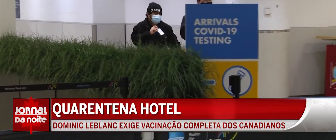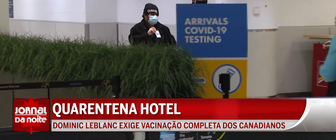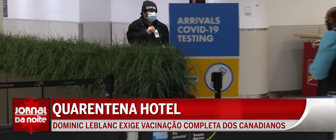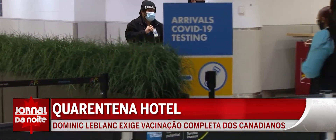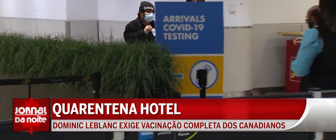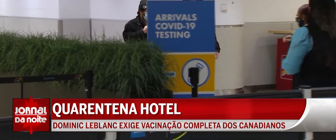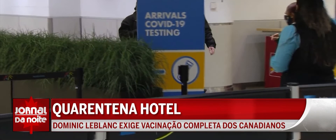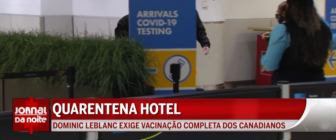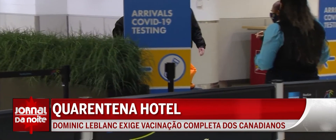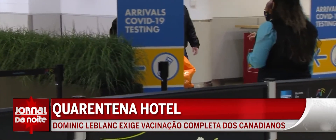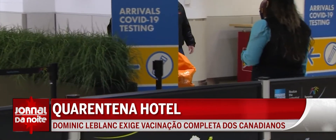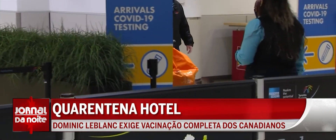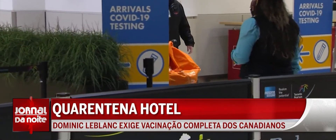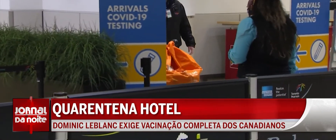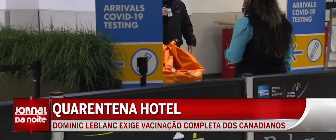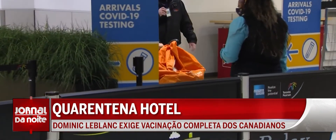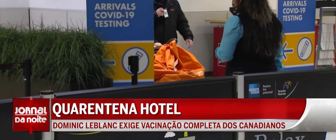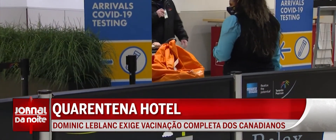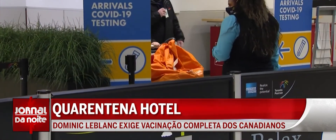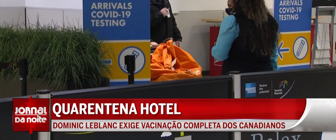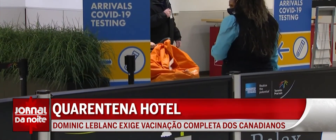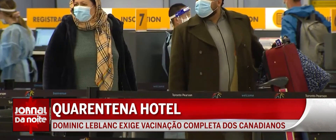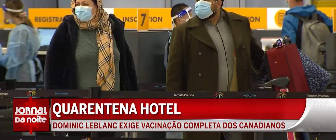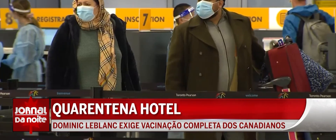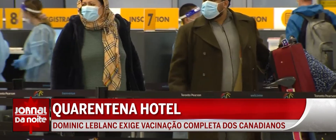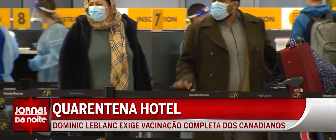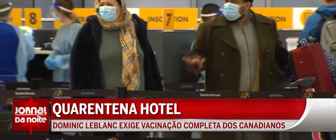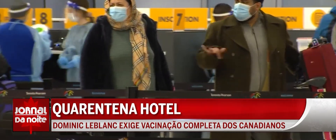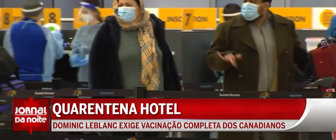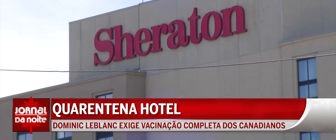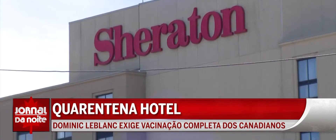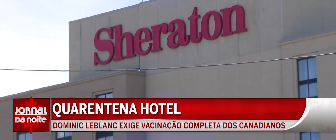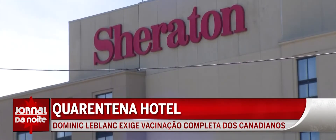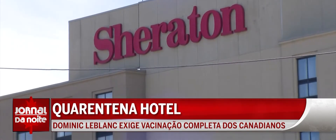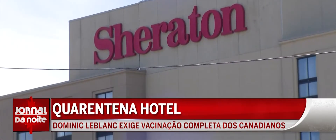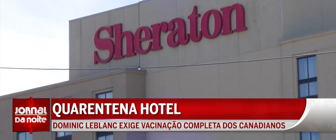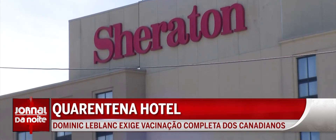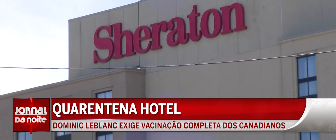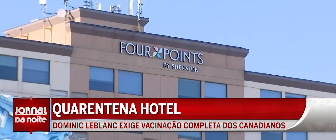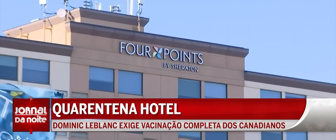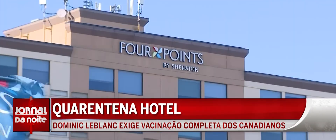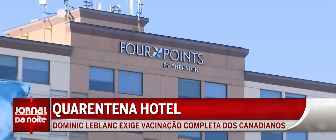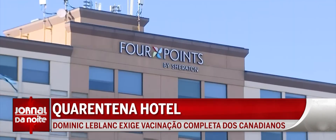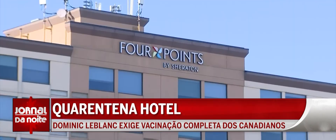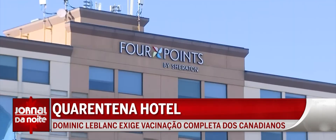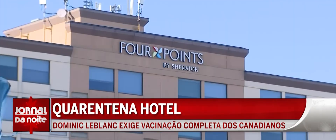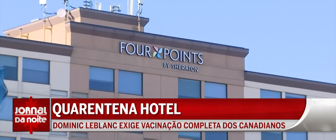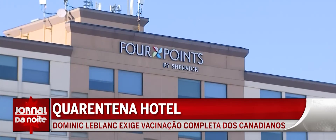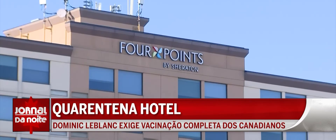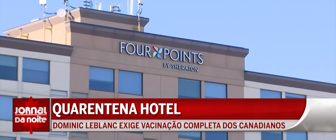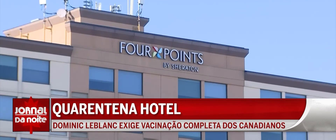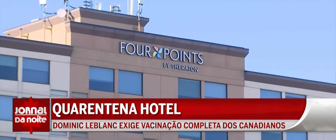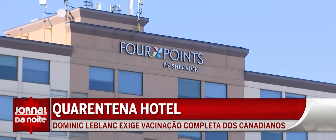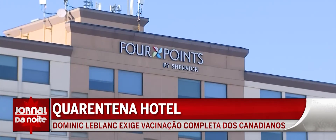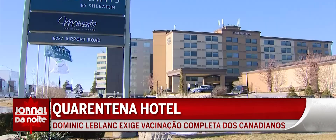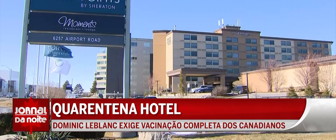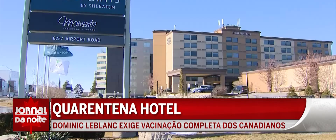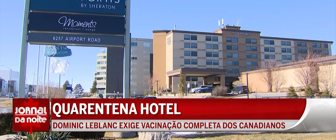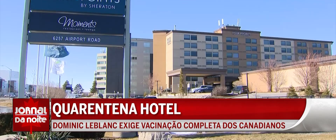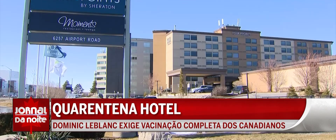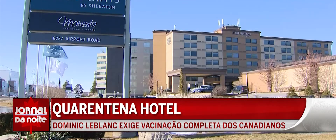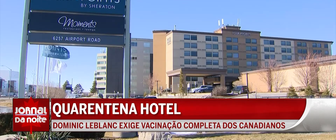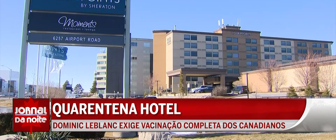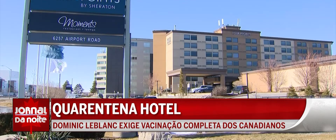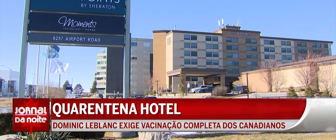assim sendo os Viajantes os canadianos totalmente vacinados não vão precisar de passar 14 dias em Correntina